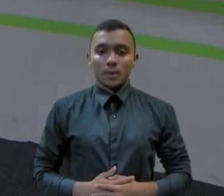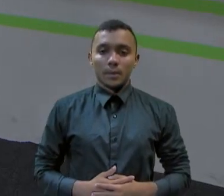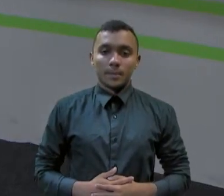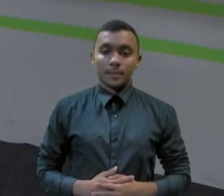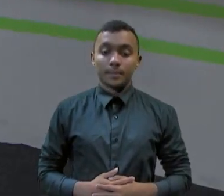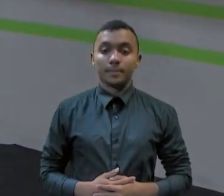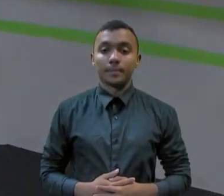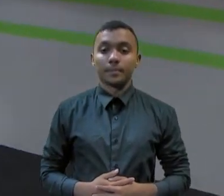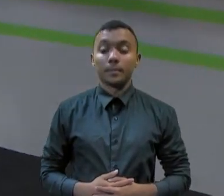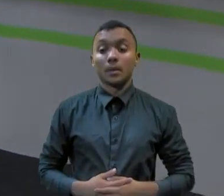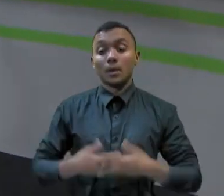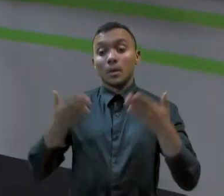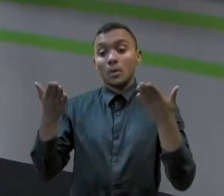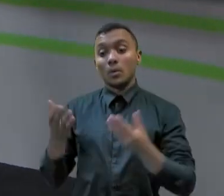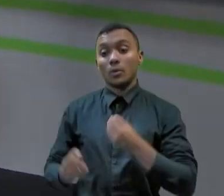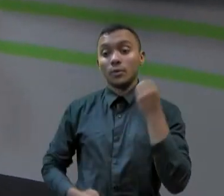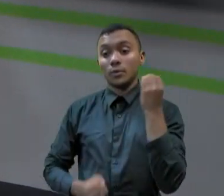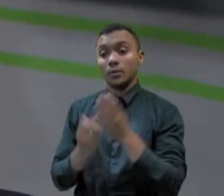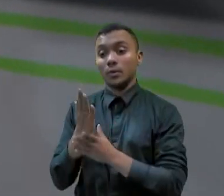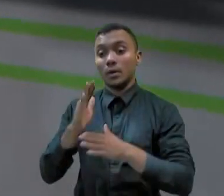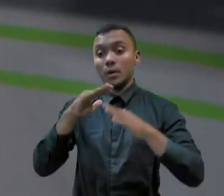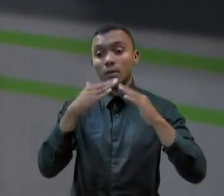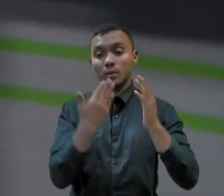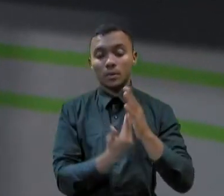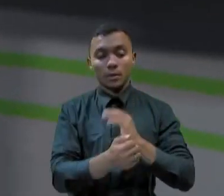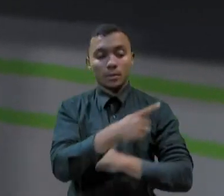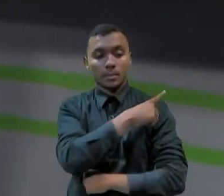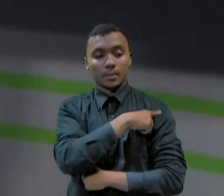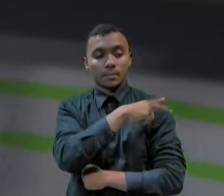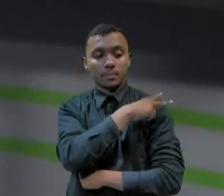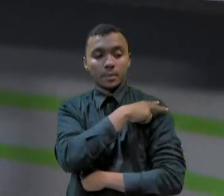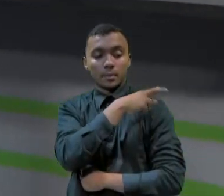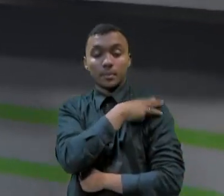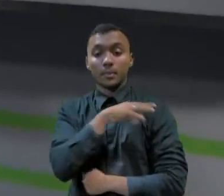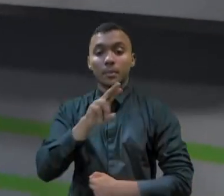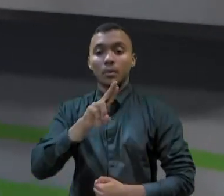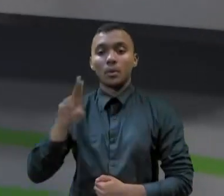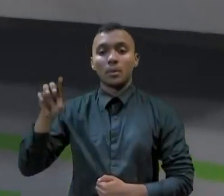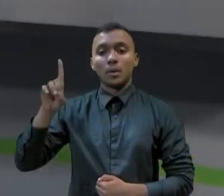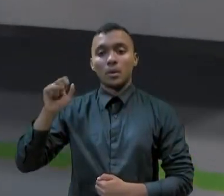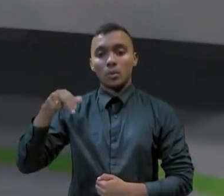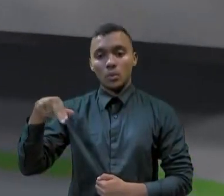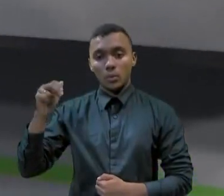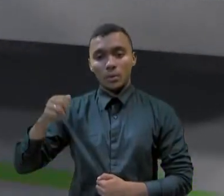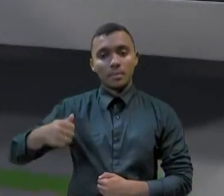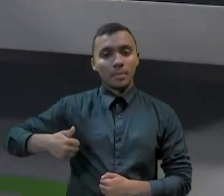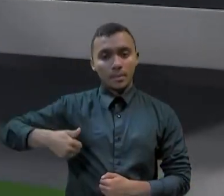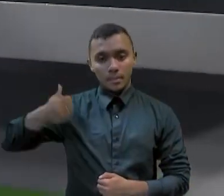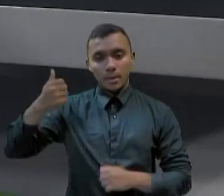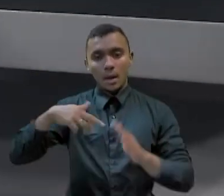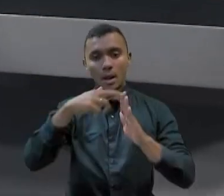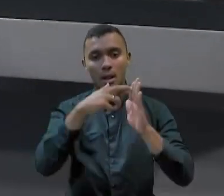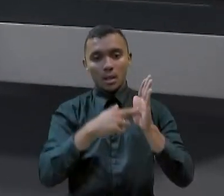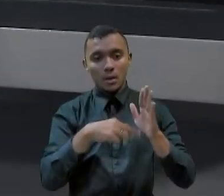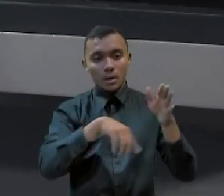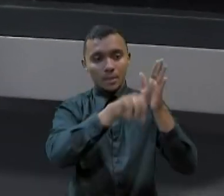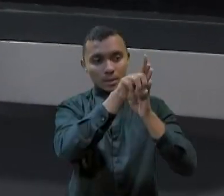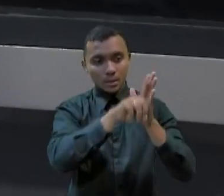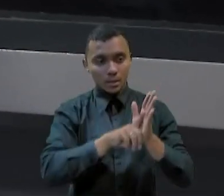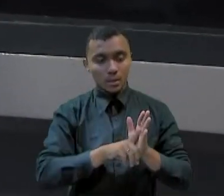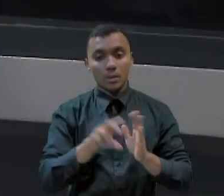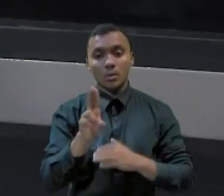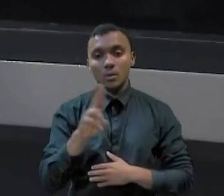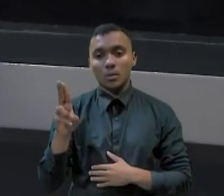Foi lançado hoje na Escola de Ensino Médio Dona Júlia Alves Pessoa o primeiro relatório da pesquisa Violência no Grande